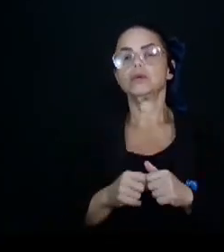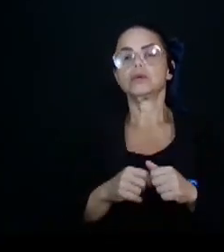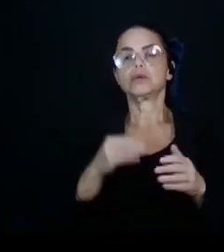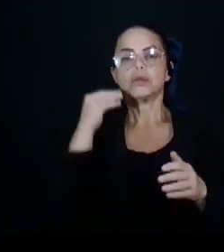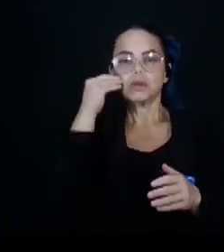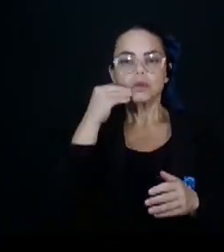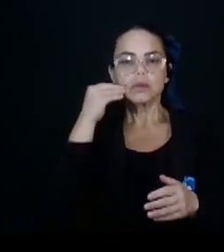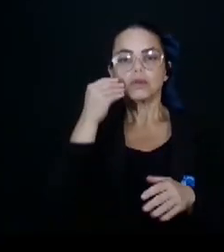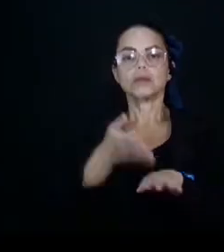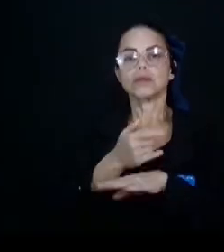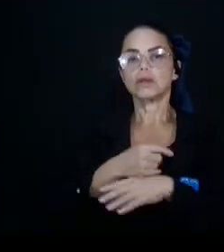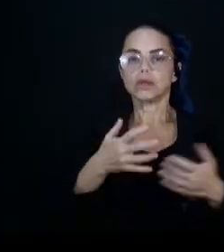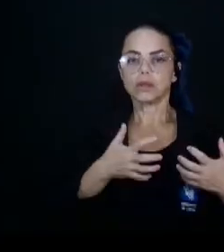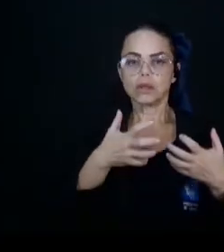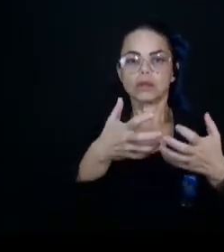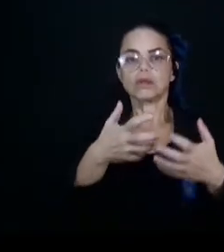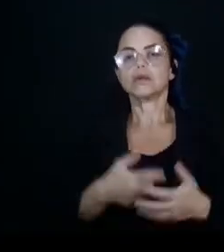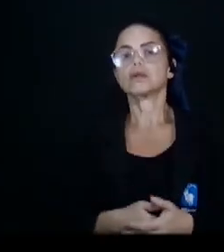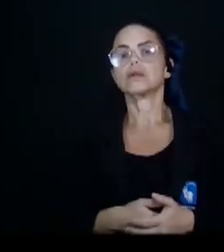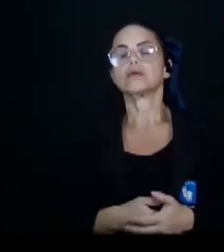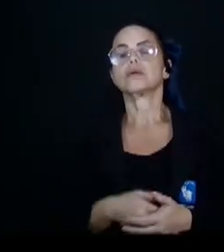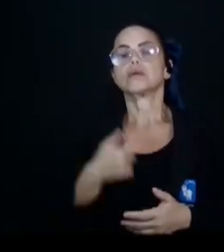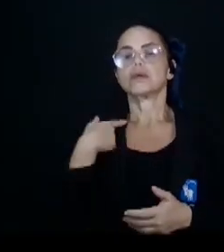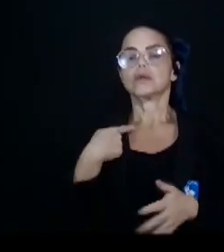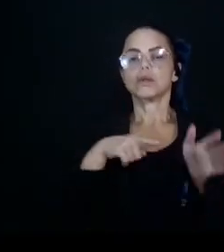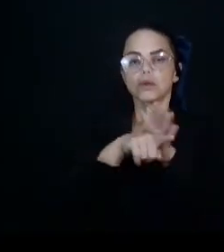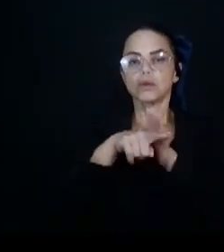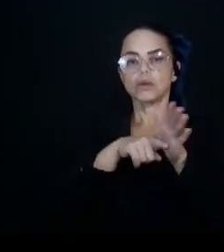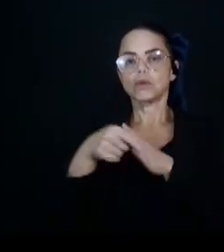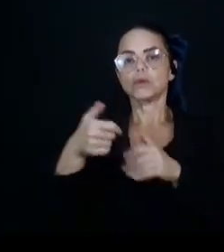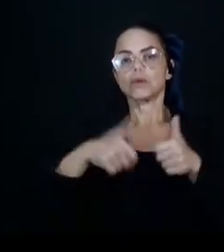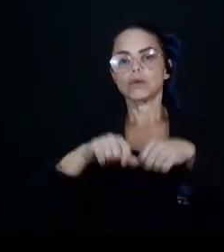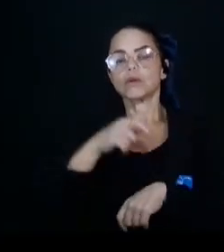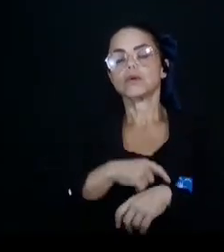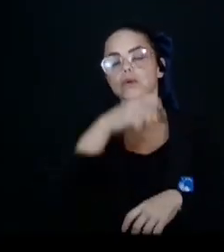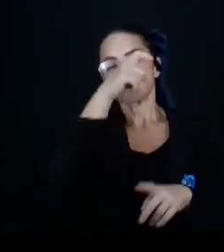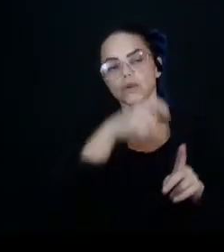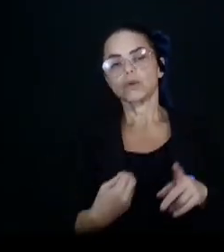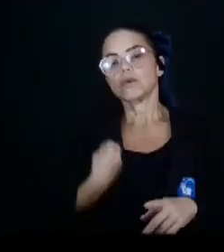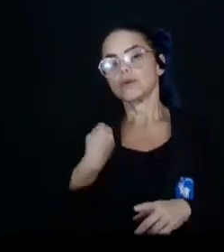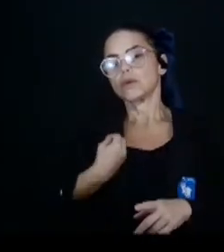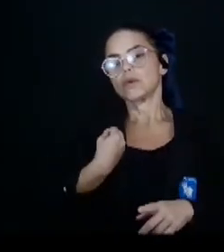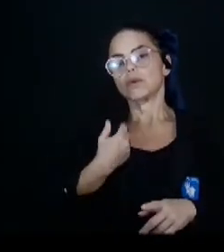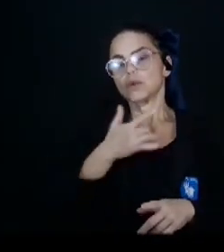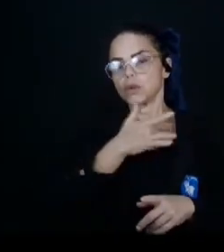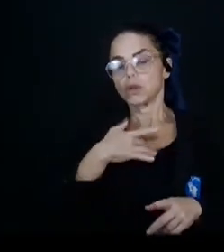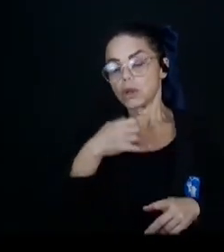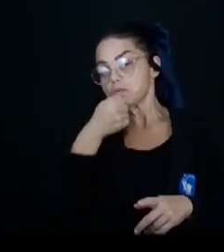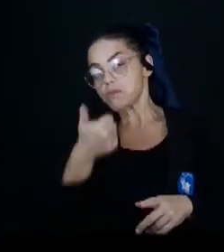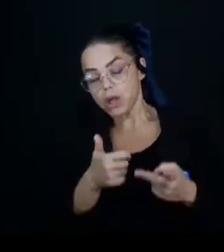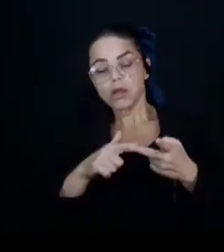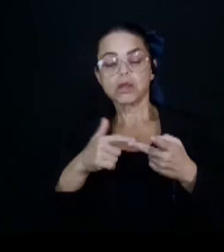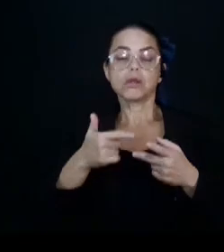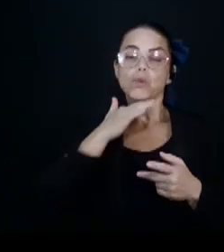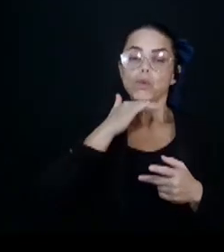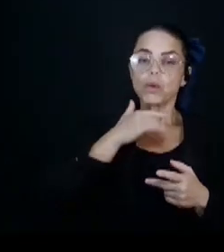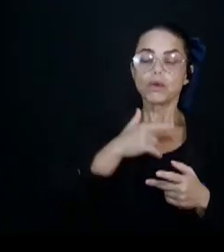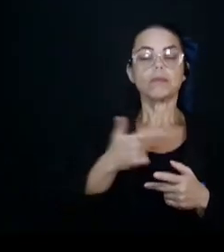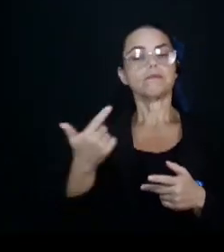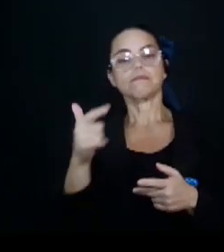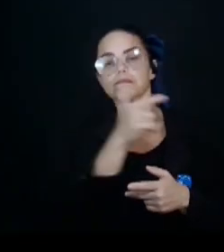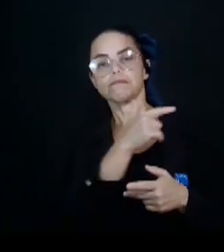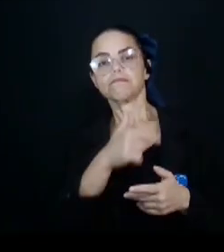doar, eles vão ser feitos, vão analisar a sua condição de saúde. Então, o doador, ele não vai ter de nenhuma